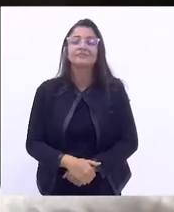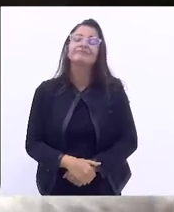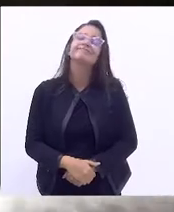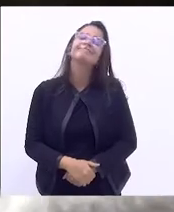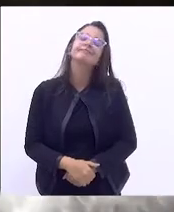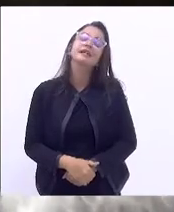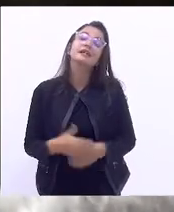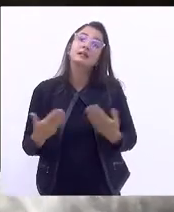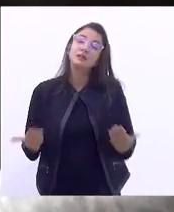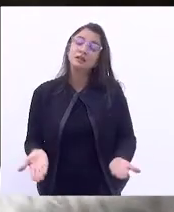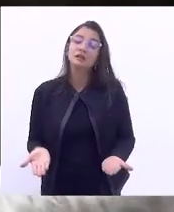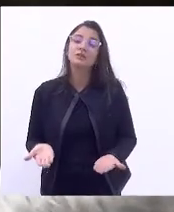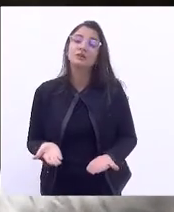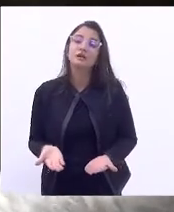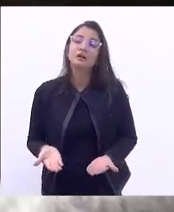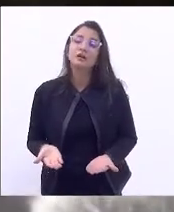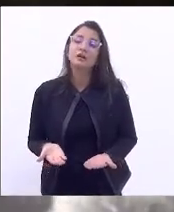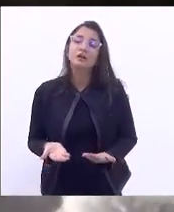presidente.